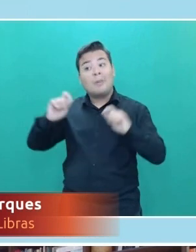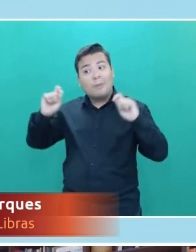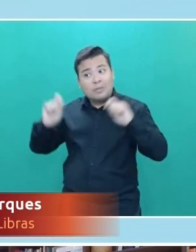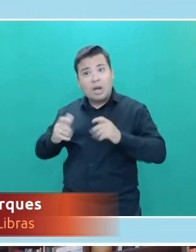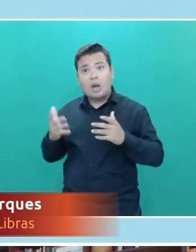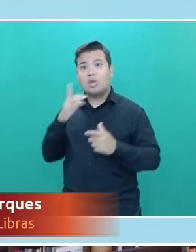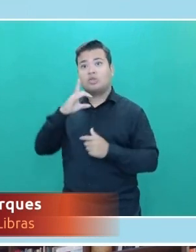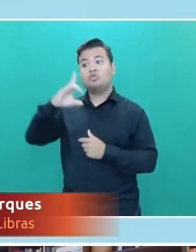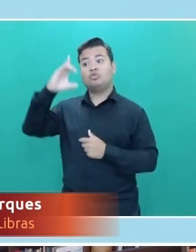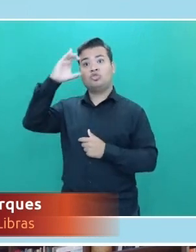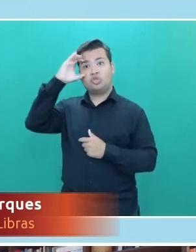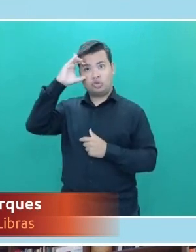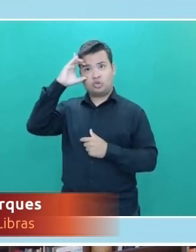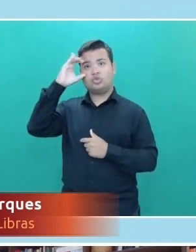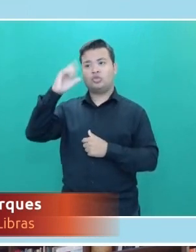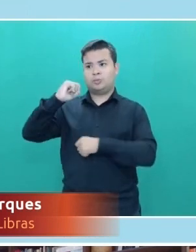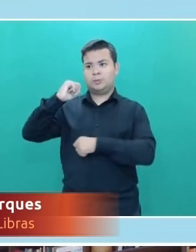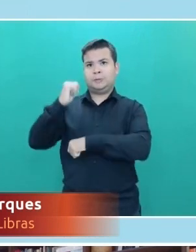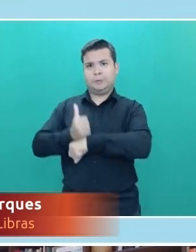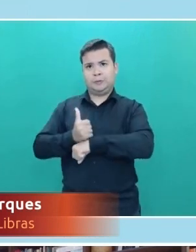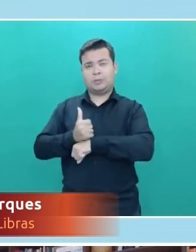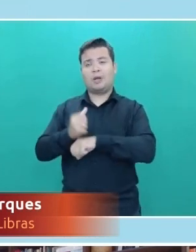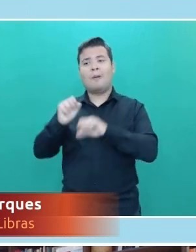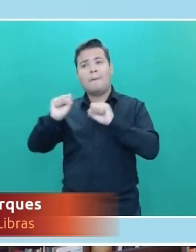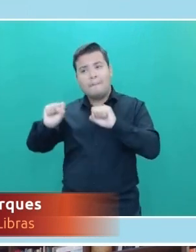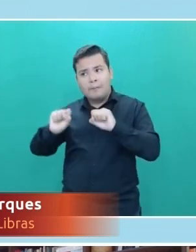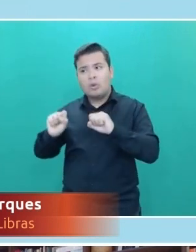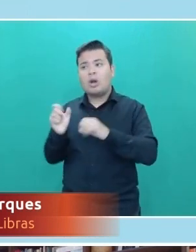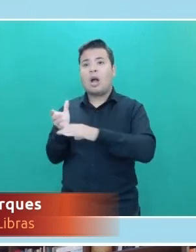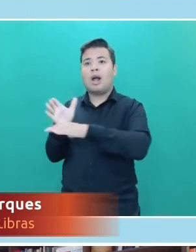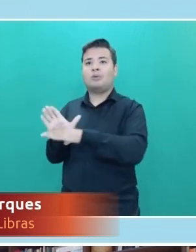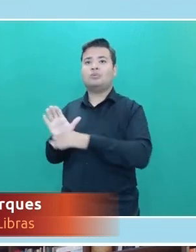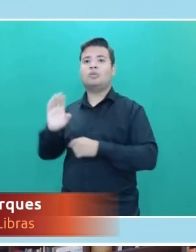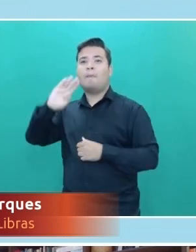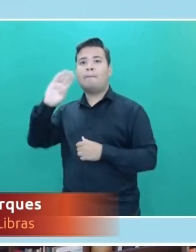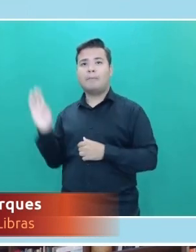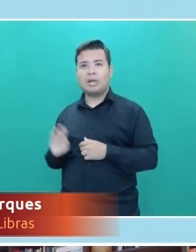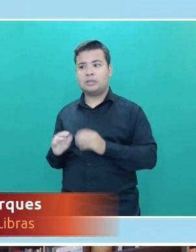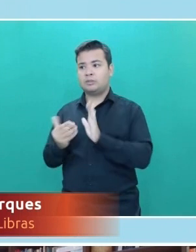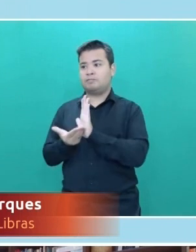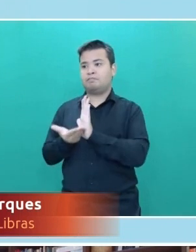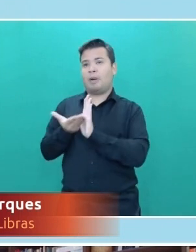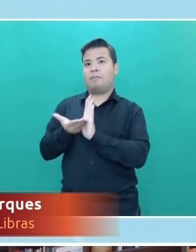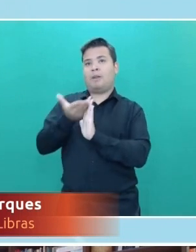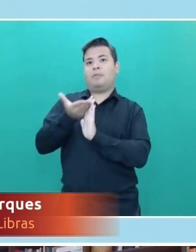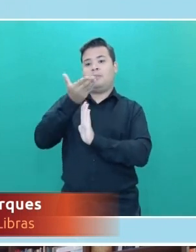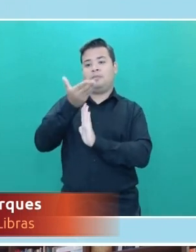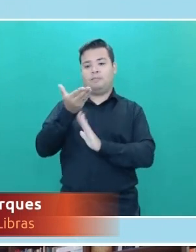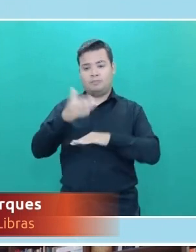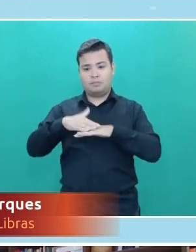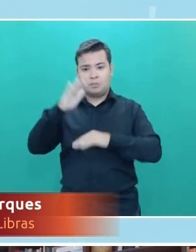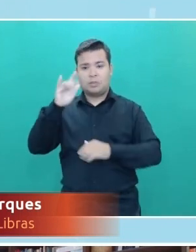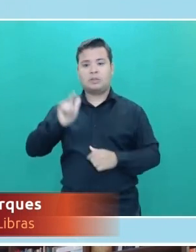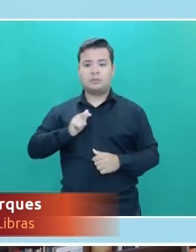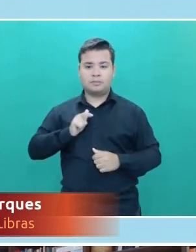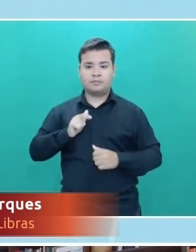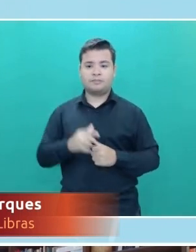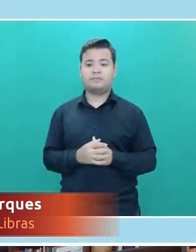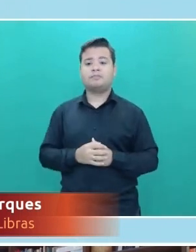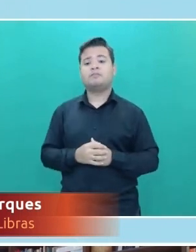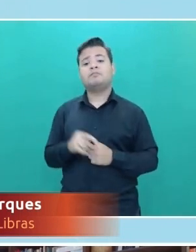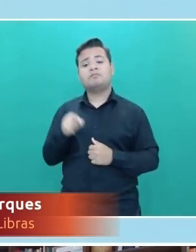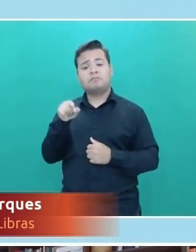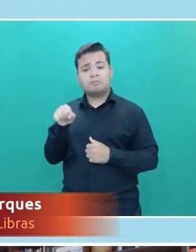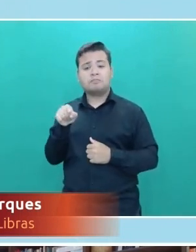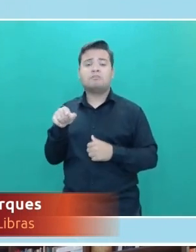o Brasil suba um pouquinho dentro do próprio bloco que quem recebe dinheiro. Então, eu acho que essa seria um panorama